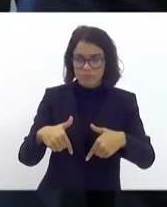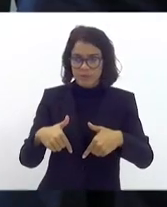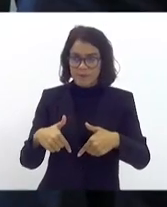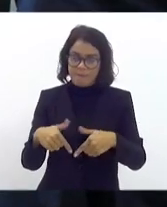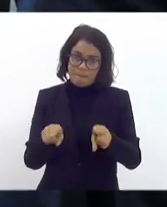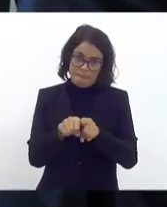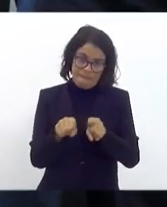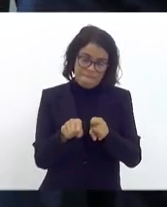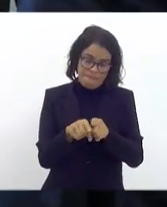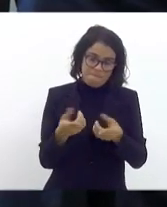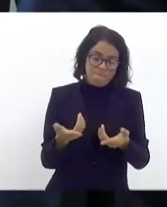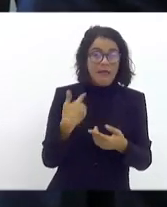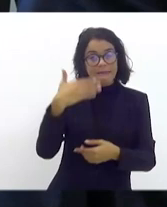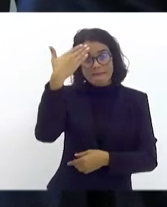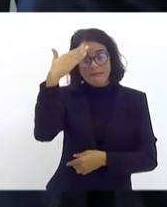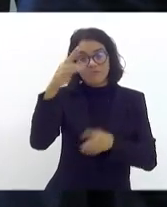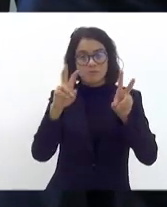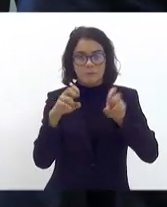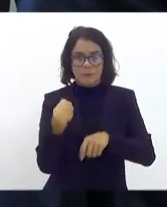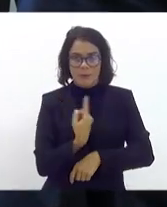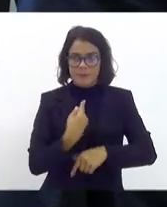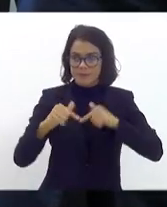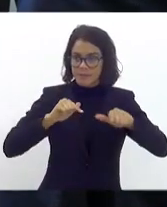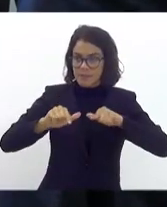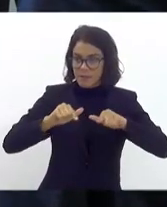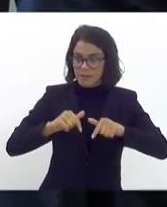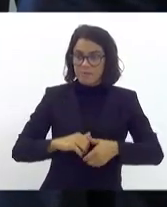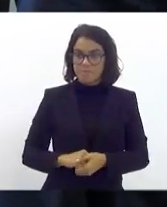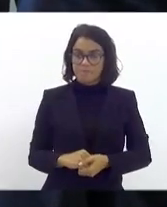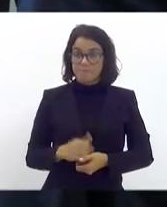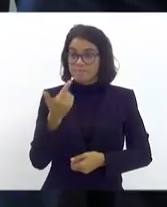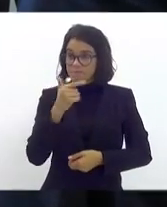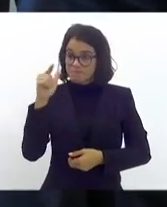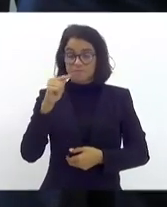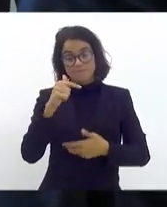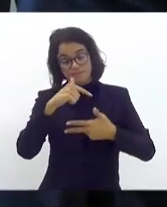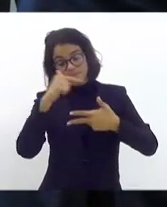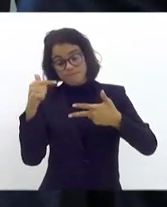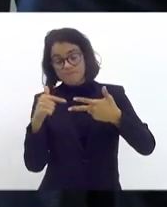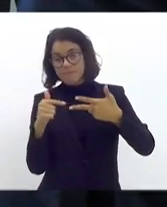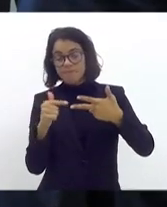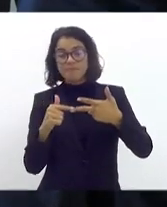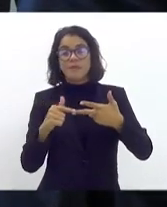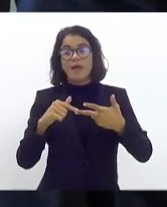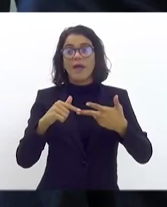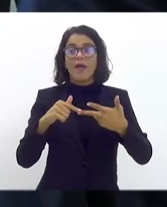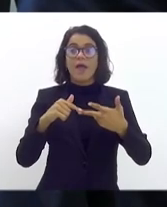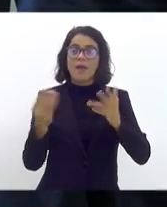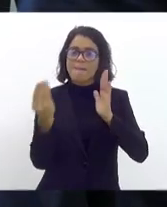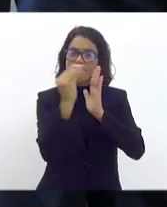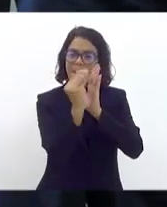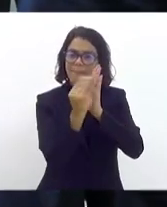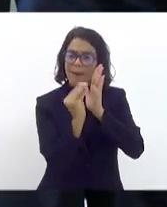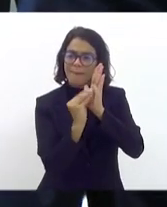inclusive, para a condução do nosso trabalho. Outra questão também que eu acho é definir as reuniões ordinárias, para que a